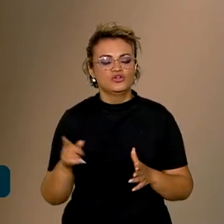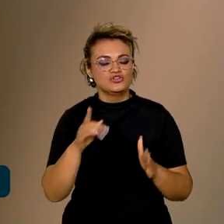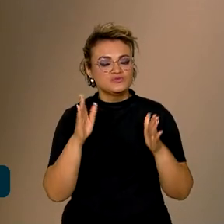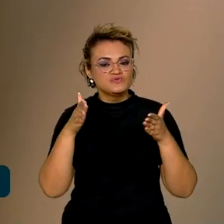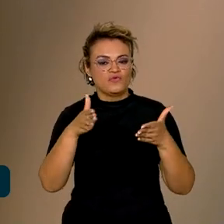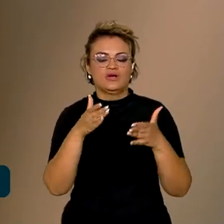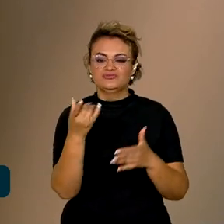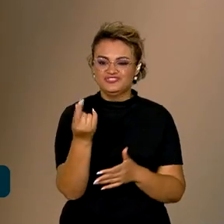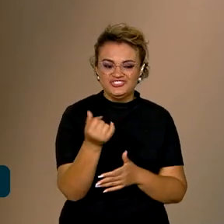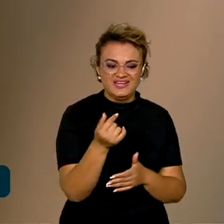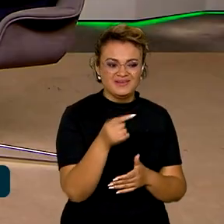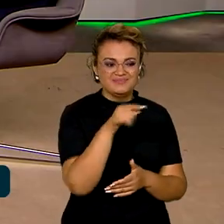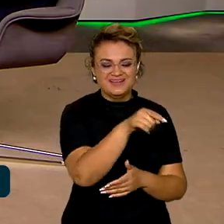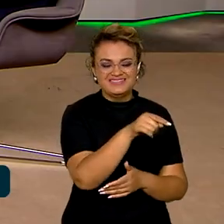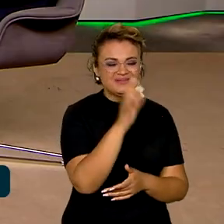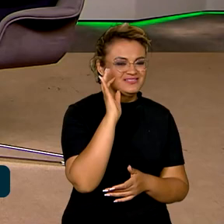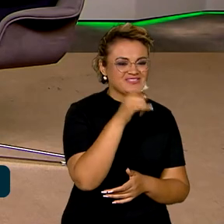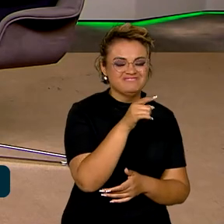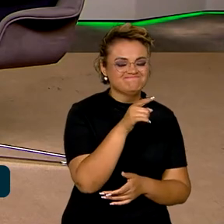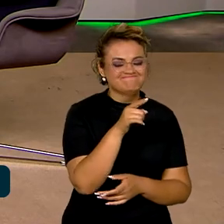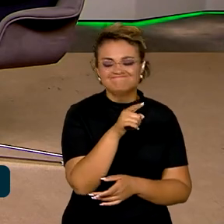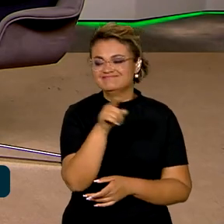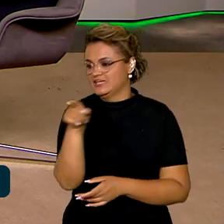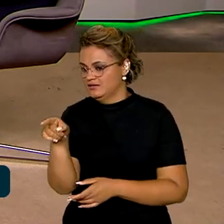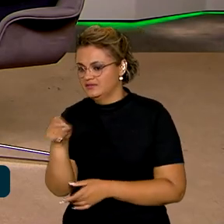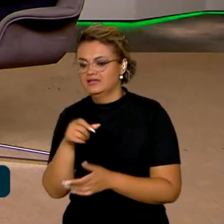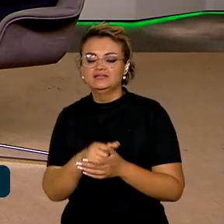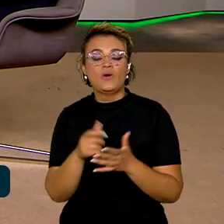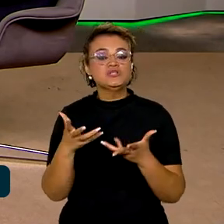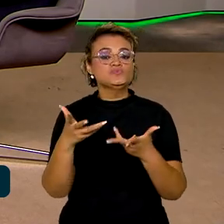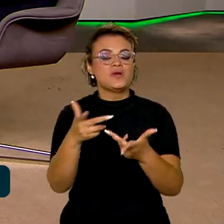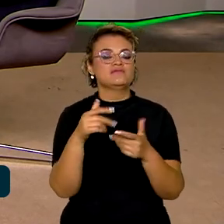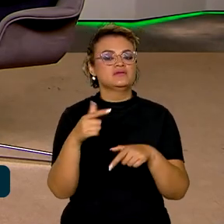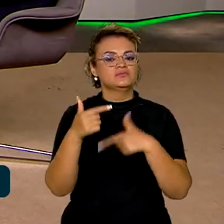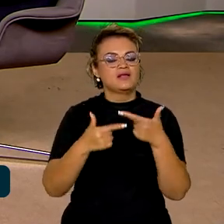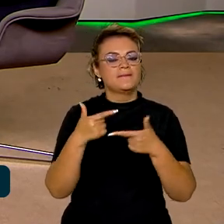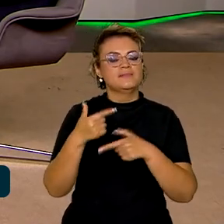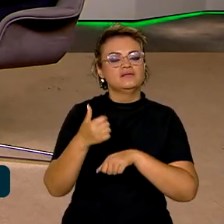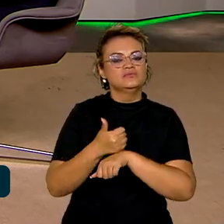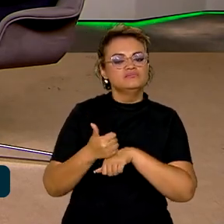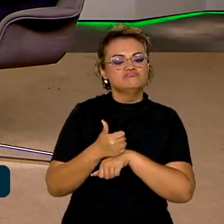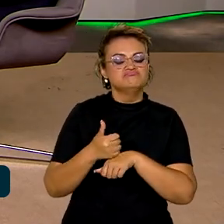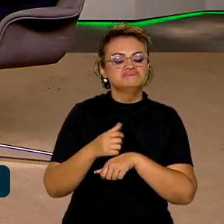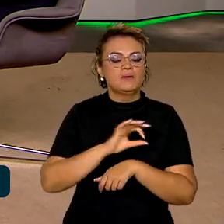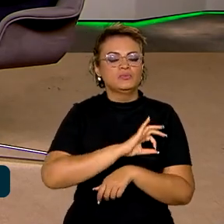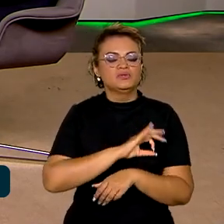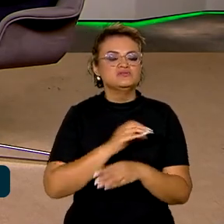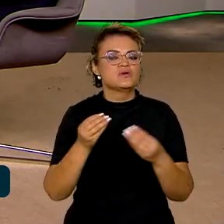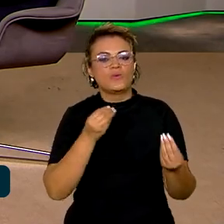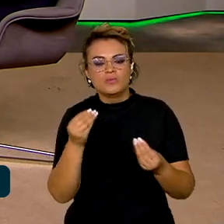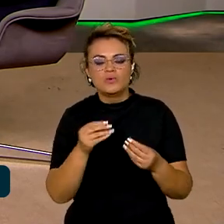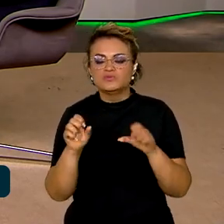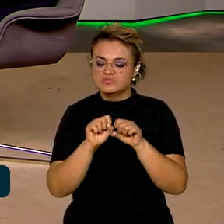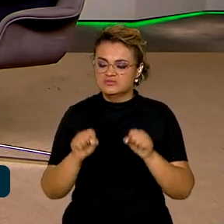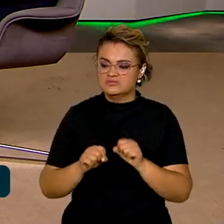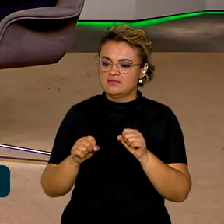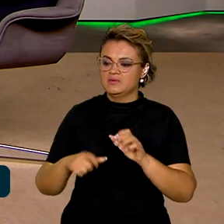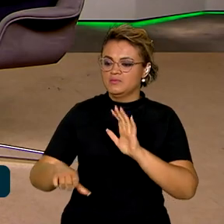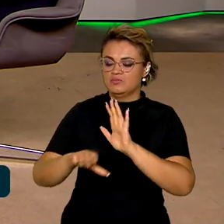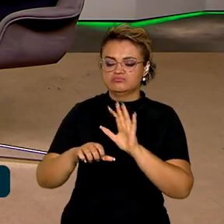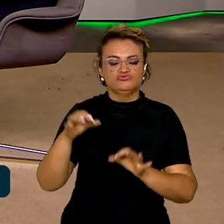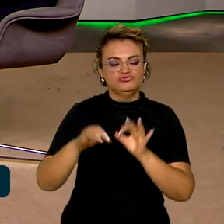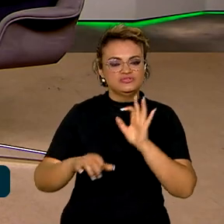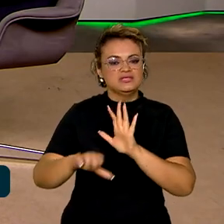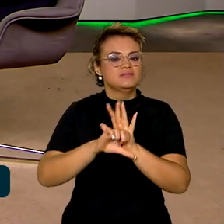os nossos recursos no lugar errado, né? Então, como é que a gente pode qualificar o trabalho policial, qualificar o trabalho do sistema de justiça criminal, para que